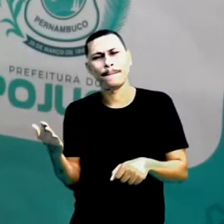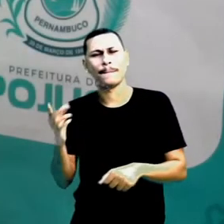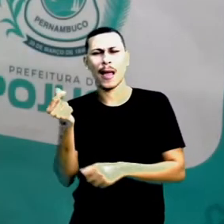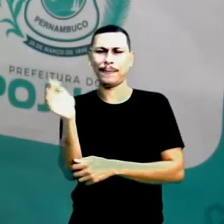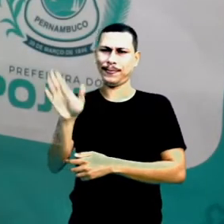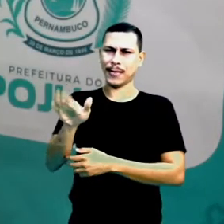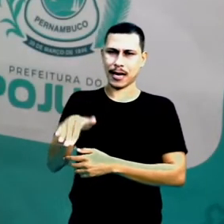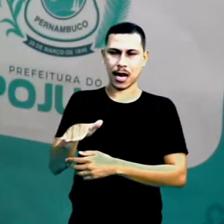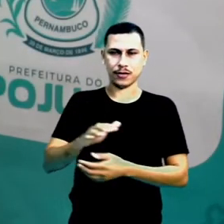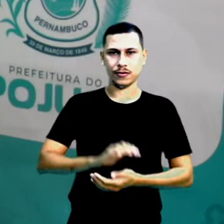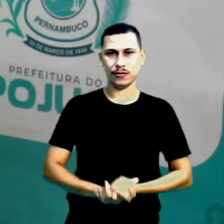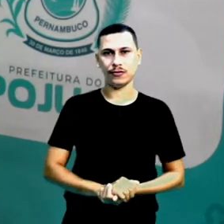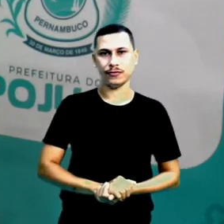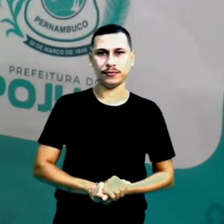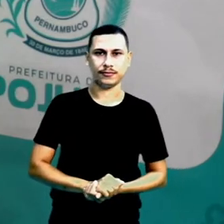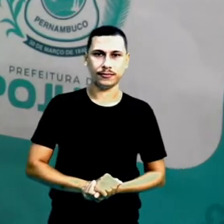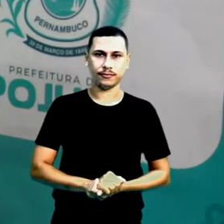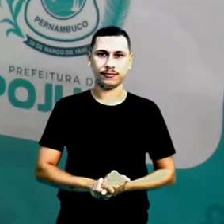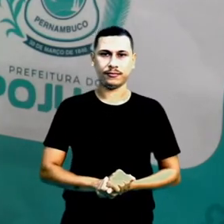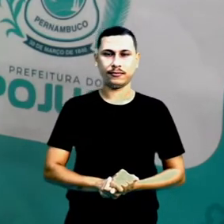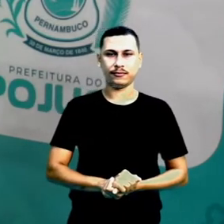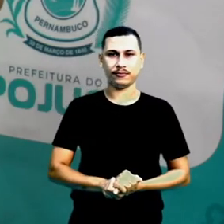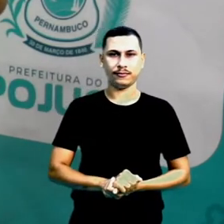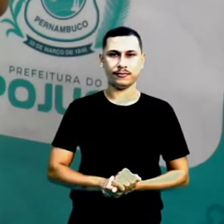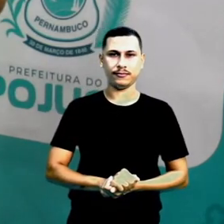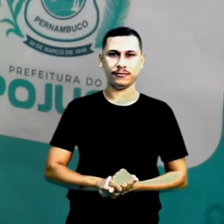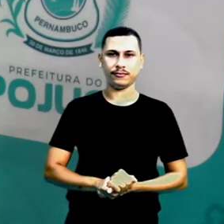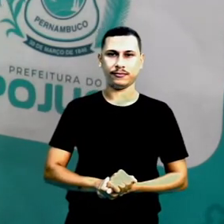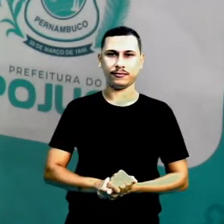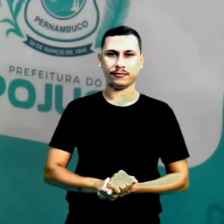utilizando todos esses outros meios aí.